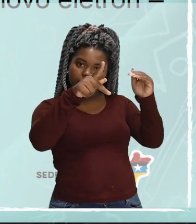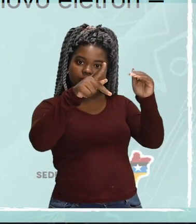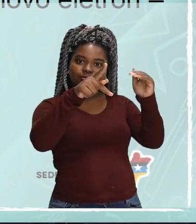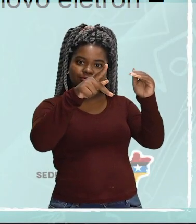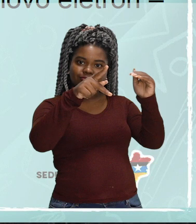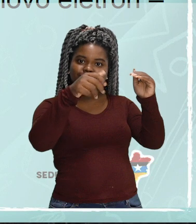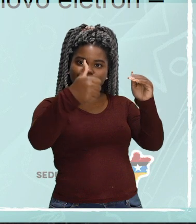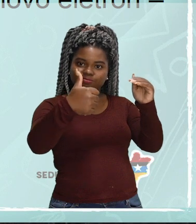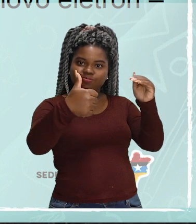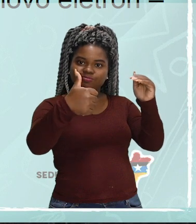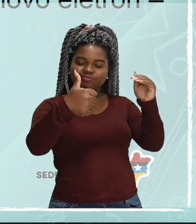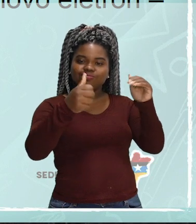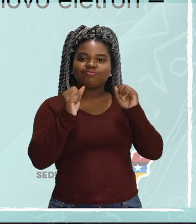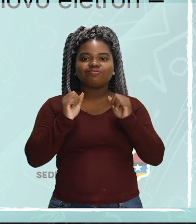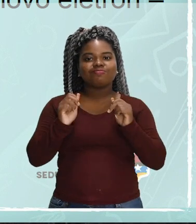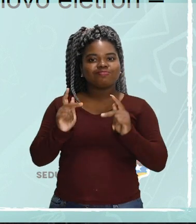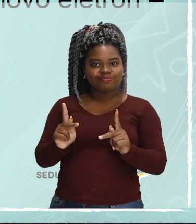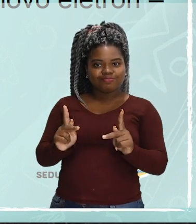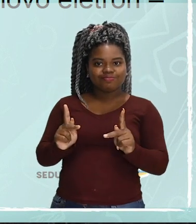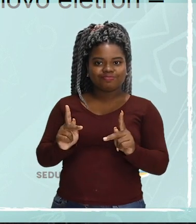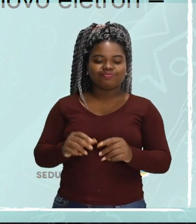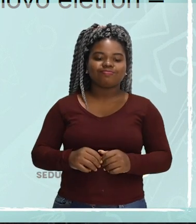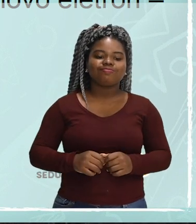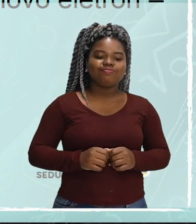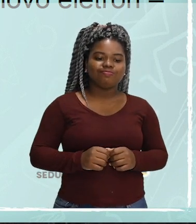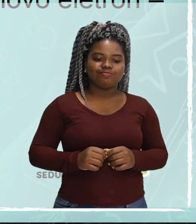baixo. Essa vai ser a ordem